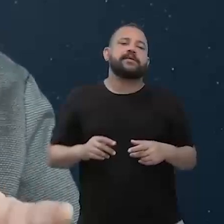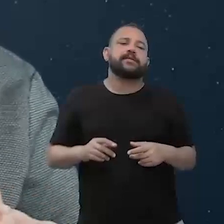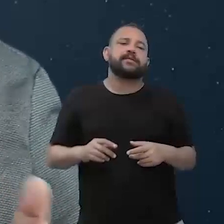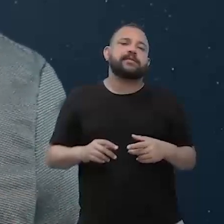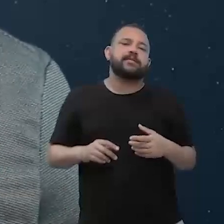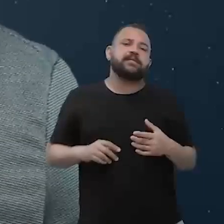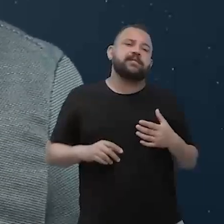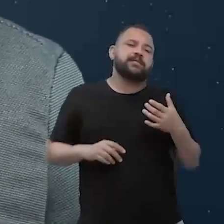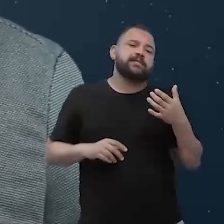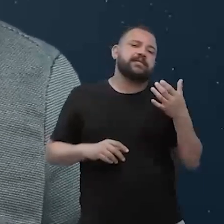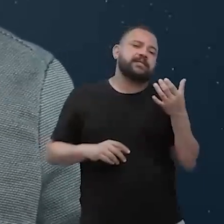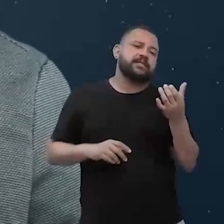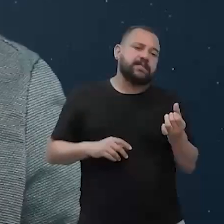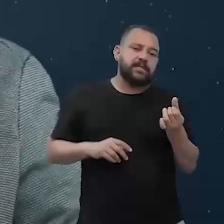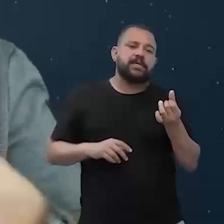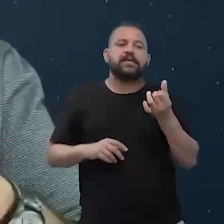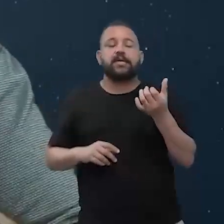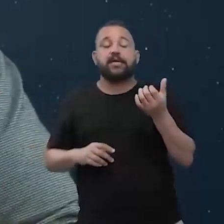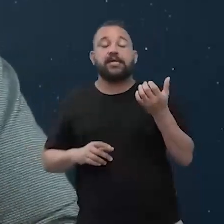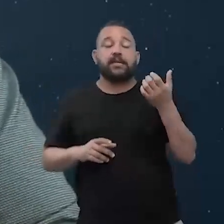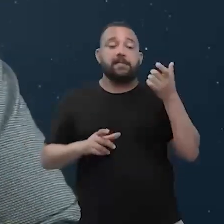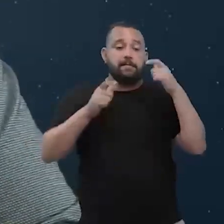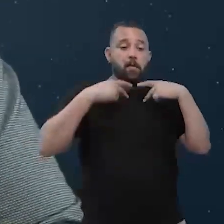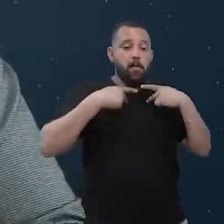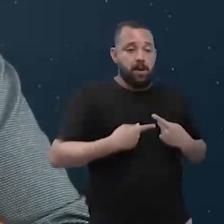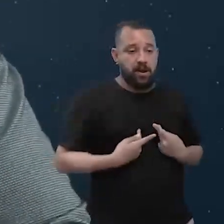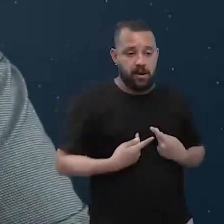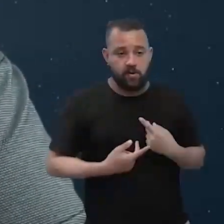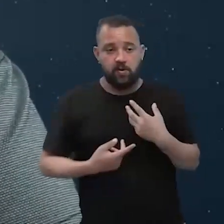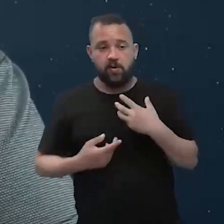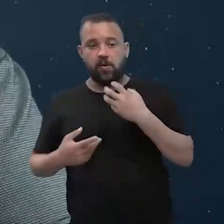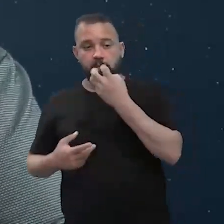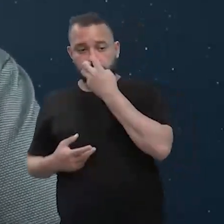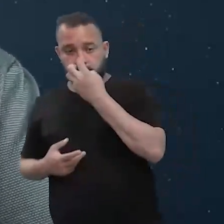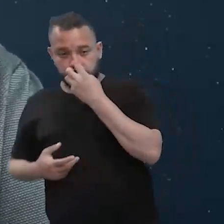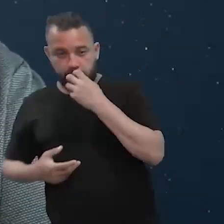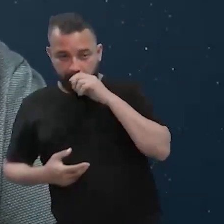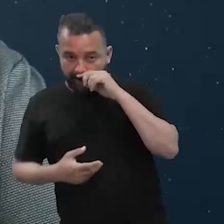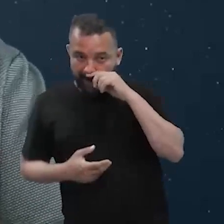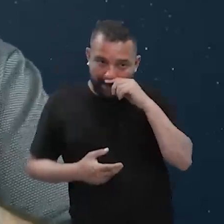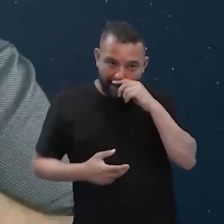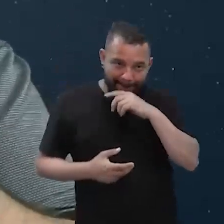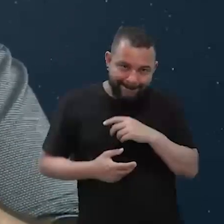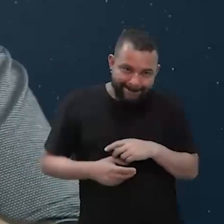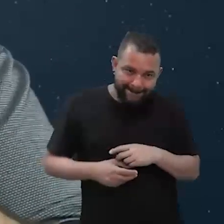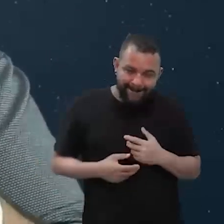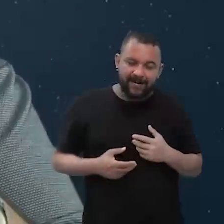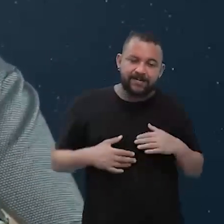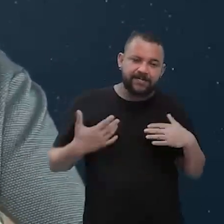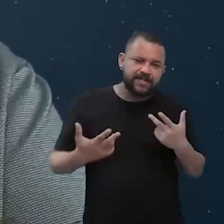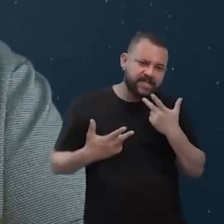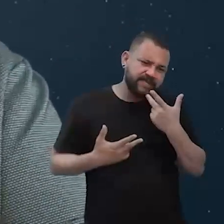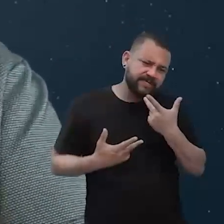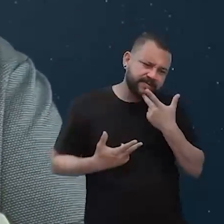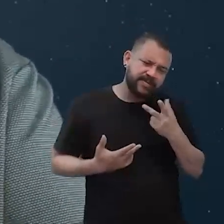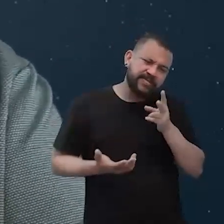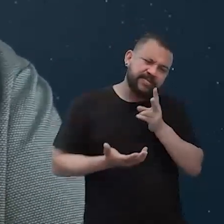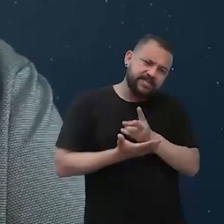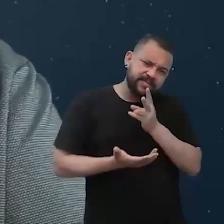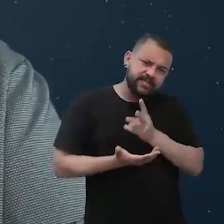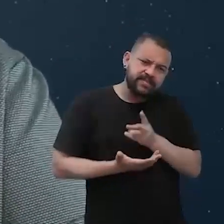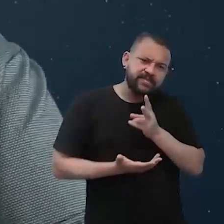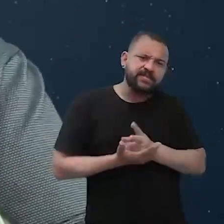entre animais, entre objetos. Ou então as semelhanças. Então fica atento a isso. Aí ele fala, toda vez que ele colocar texto 1, texto 2,